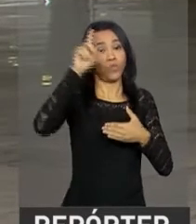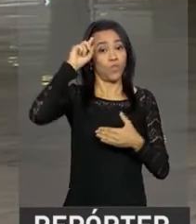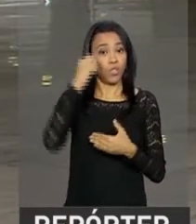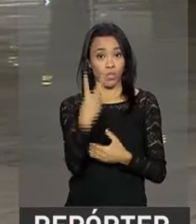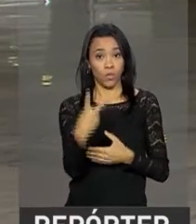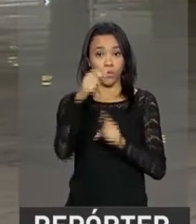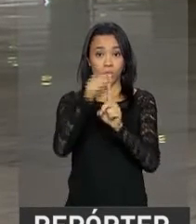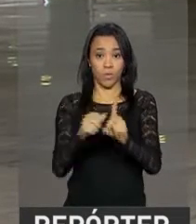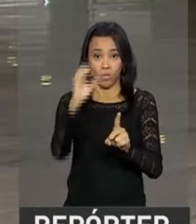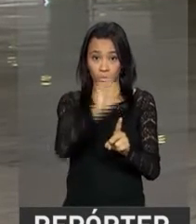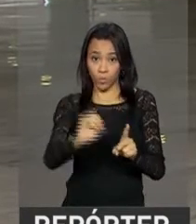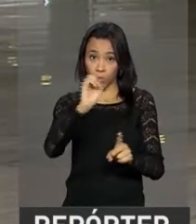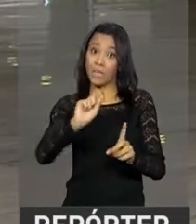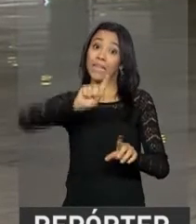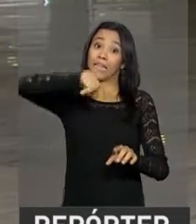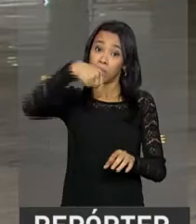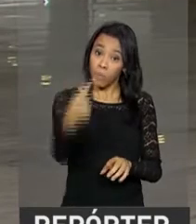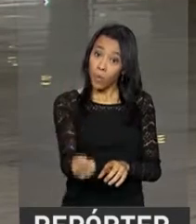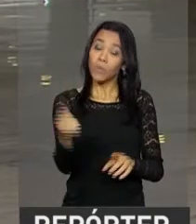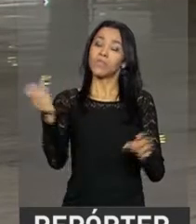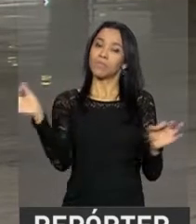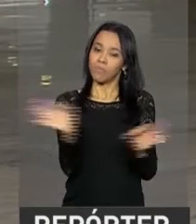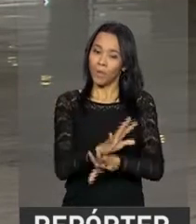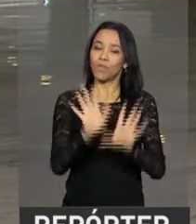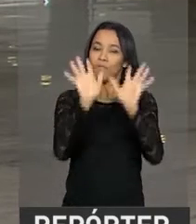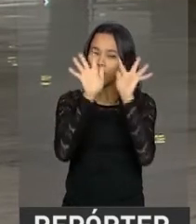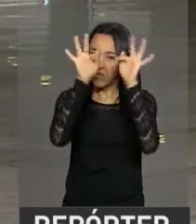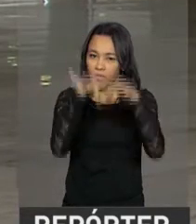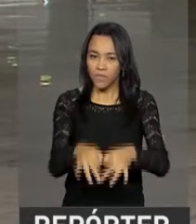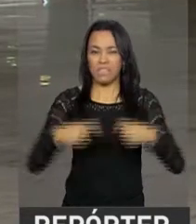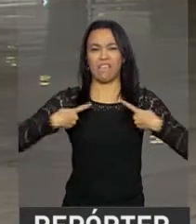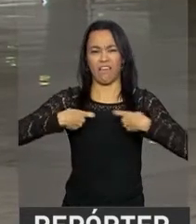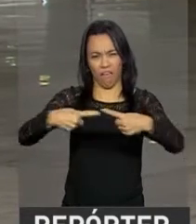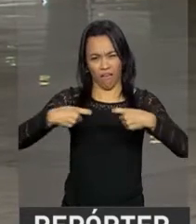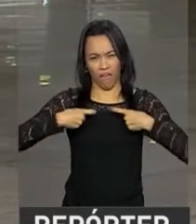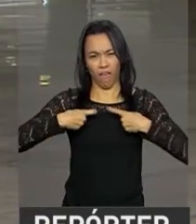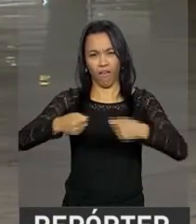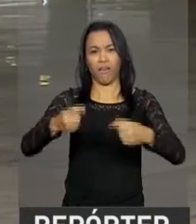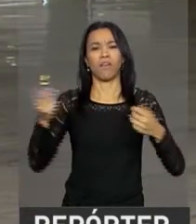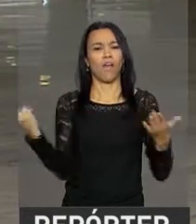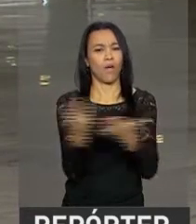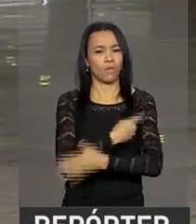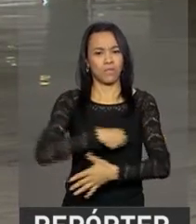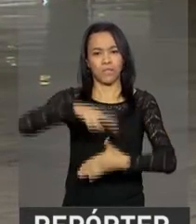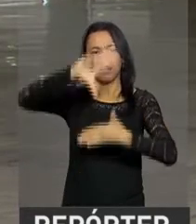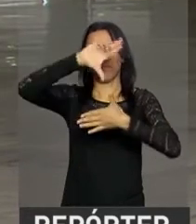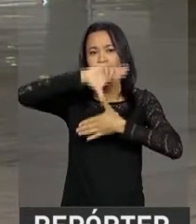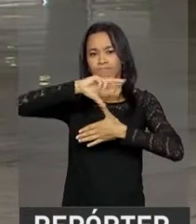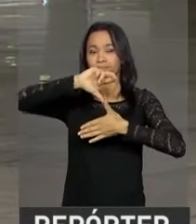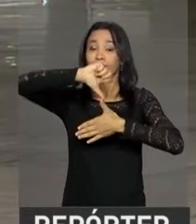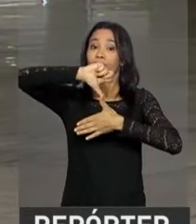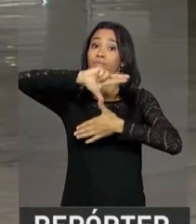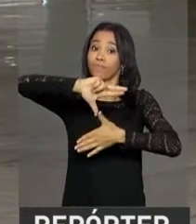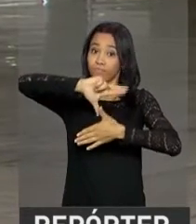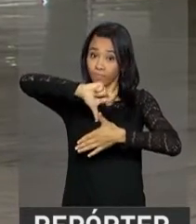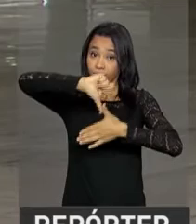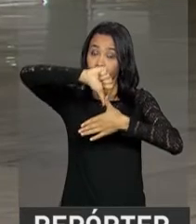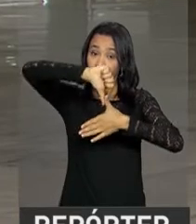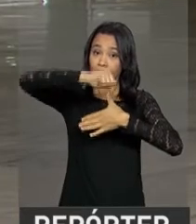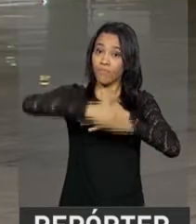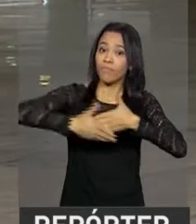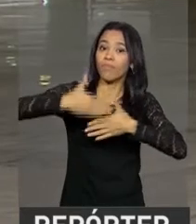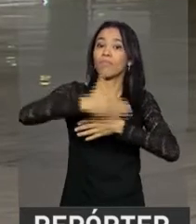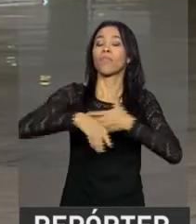dessa confirmação deve então pôr fim ao mais antigo conflito armado tá américa do sul aqui no brasil o presidente michel temer